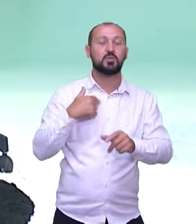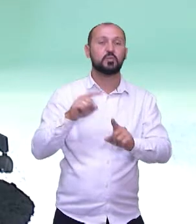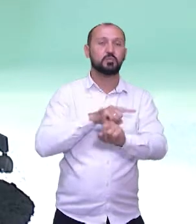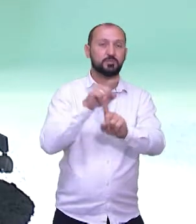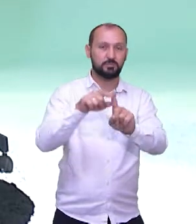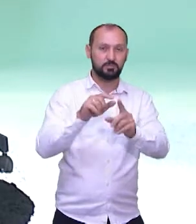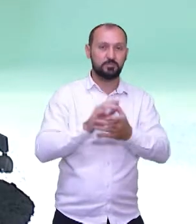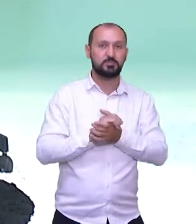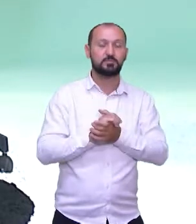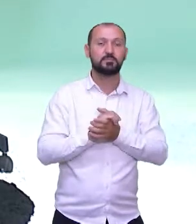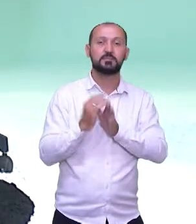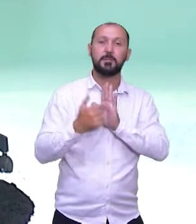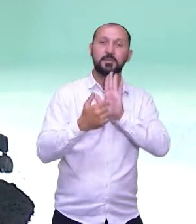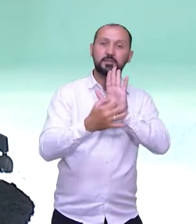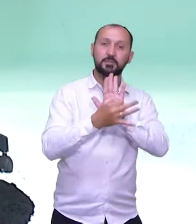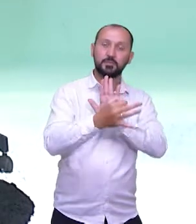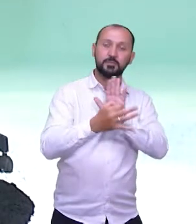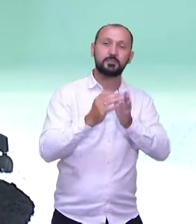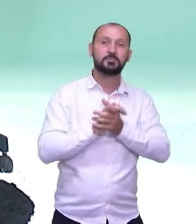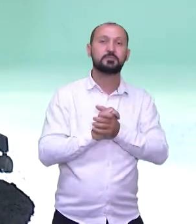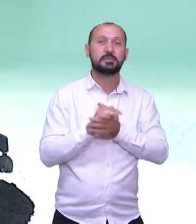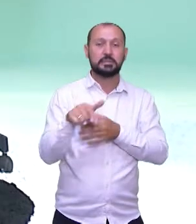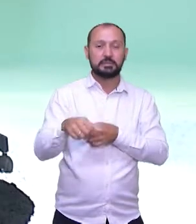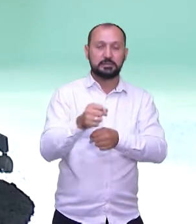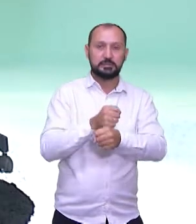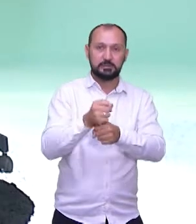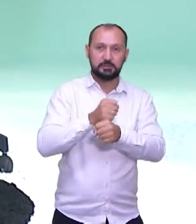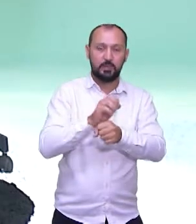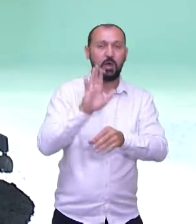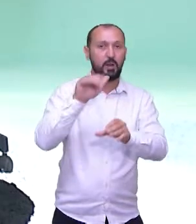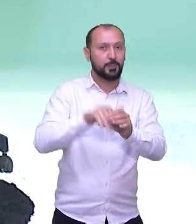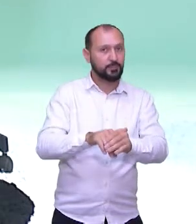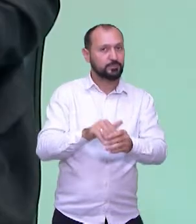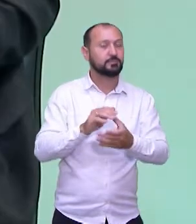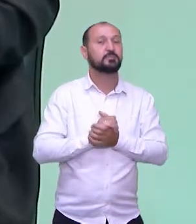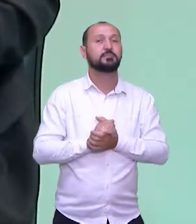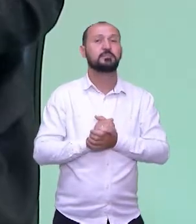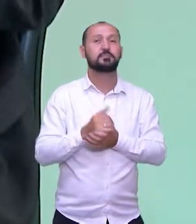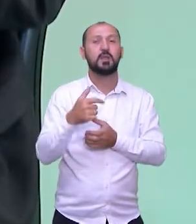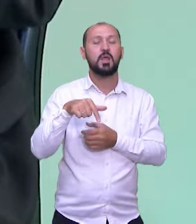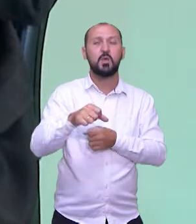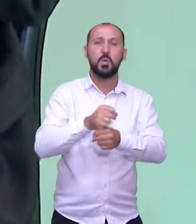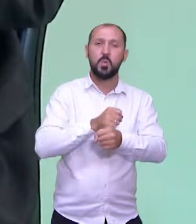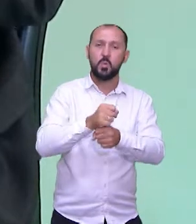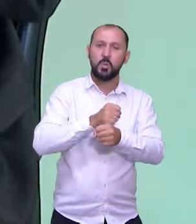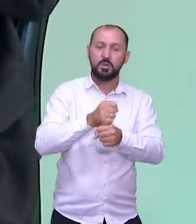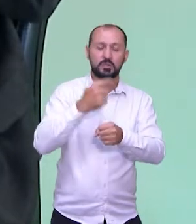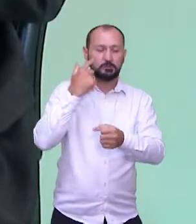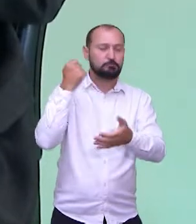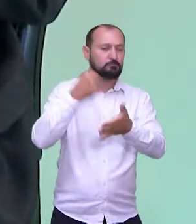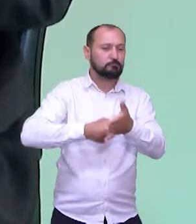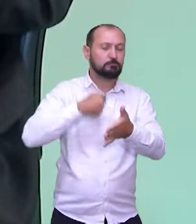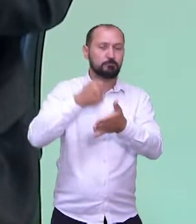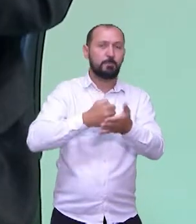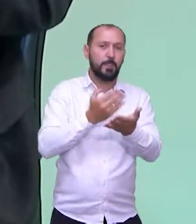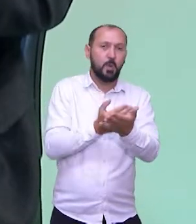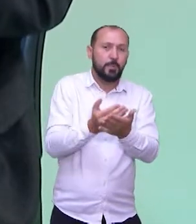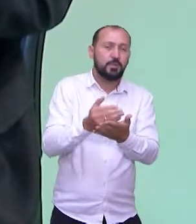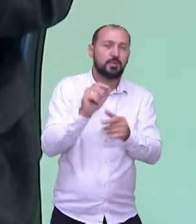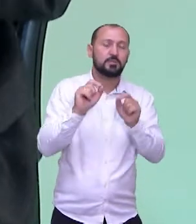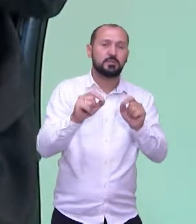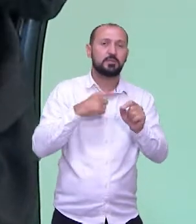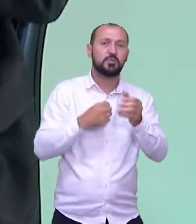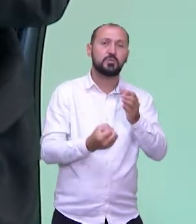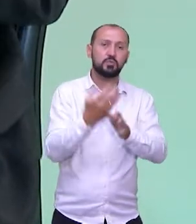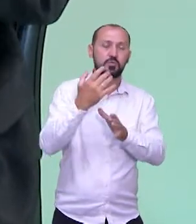Esse é o nosso objetivo. E apresentar essas propostas. Esse ano é um ano eleitoral. É um ano que a tônica que a gente vem batendo desde o começo do